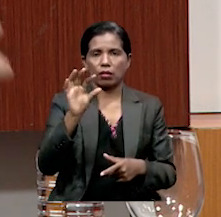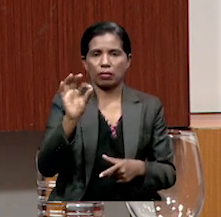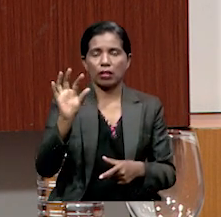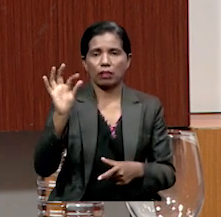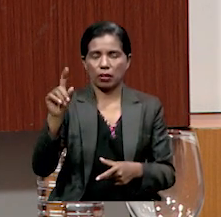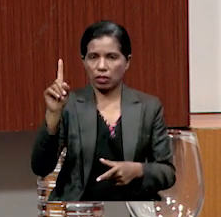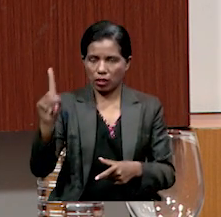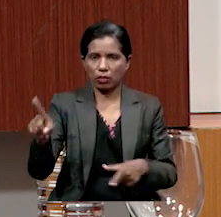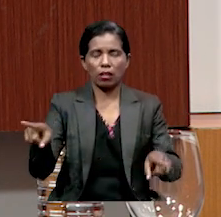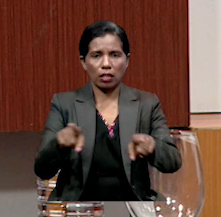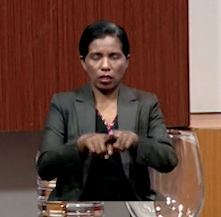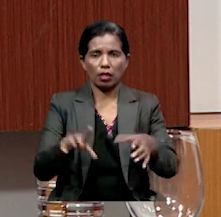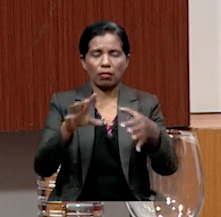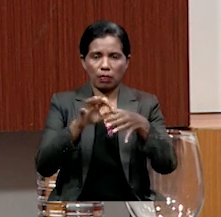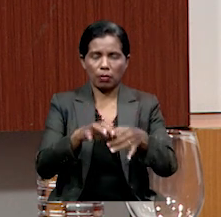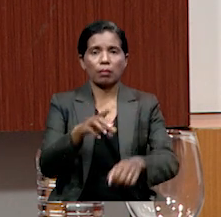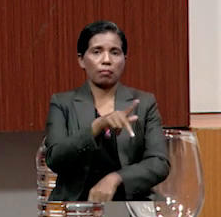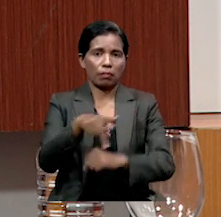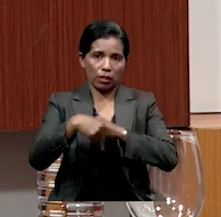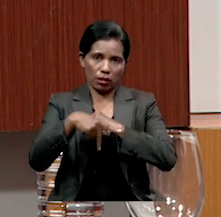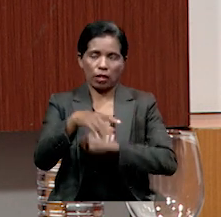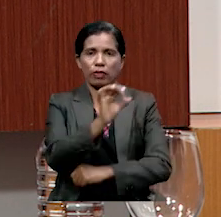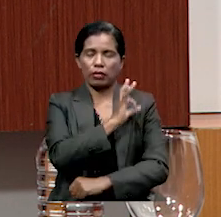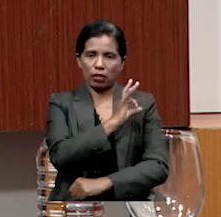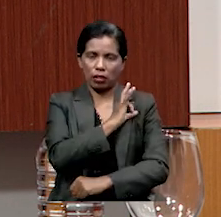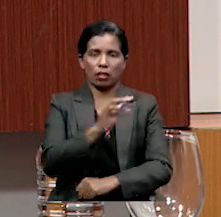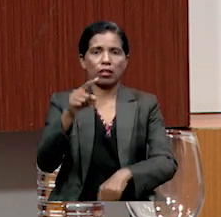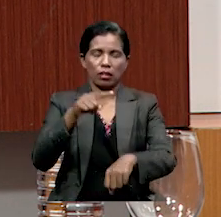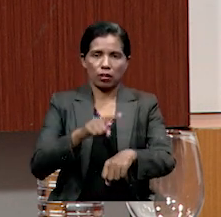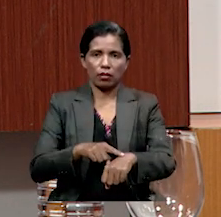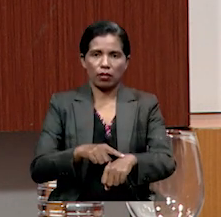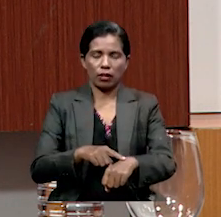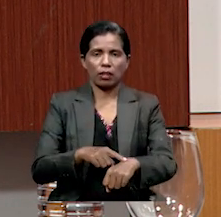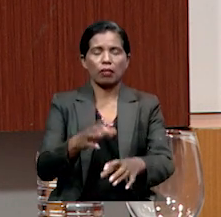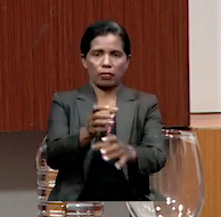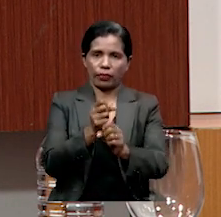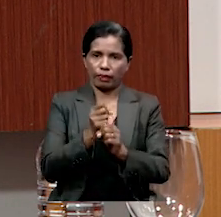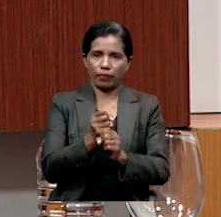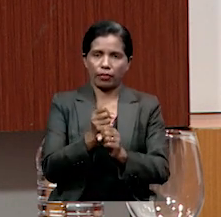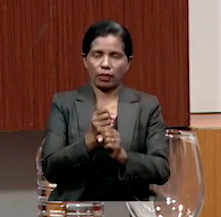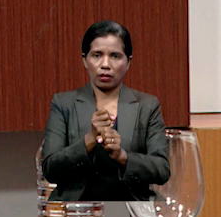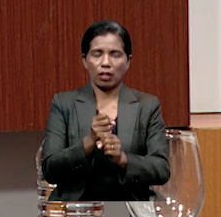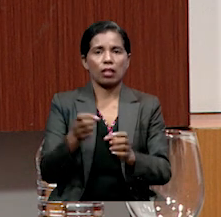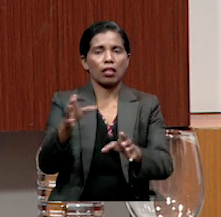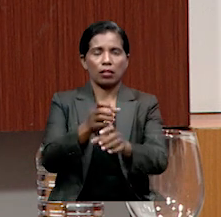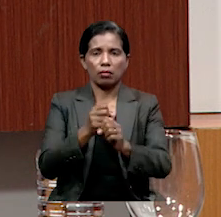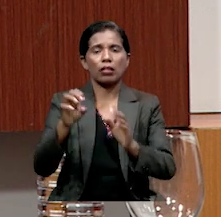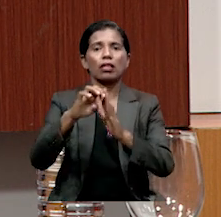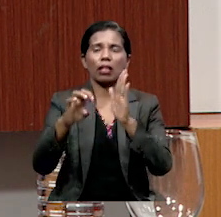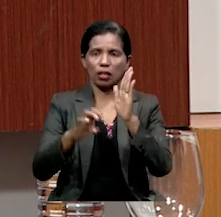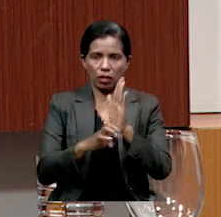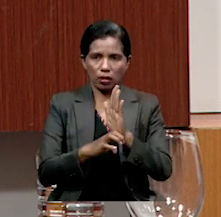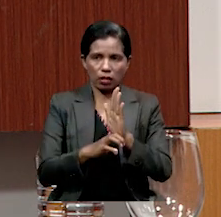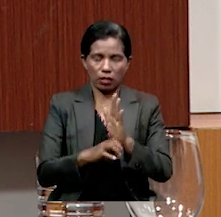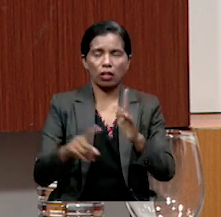Fretelin, mas estou em 99 e mas estou em 99 né, nem assumi função e estado,